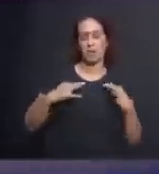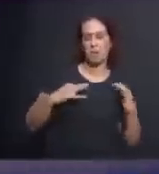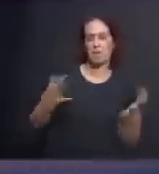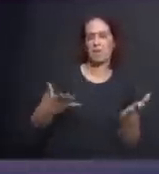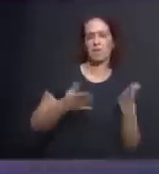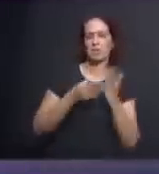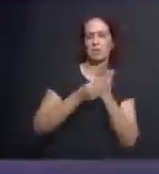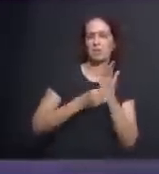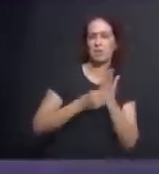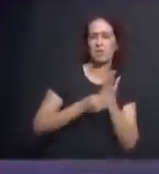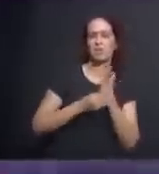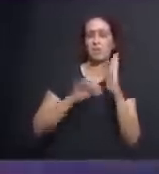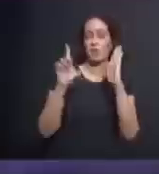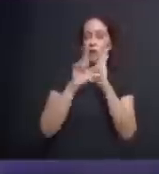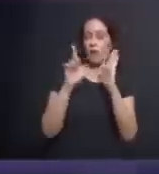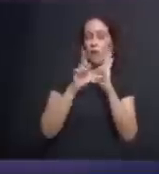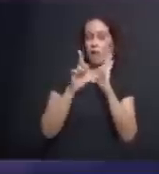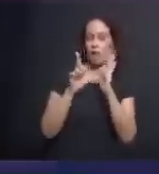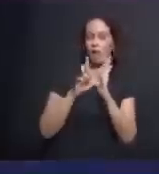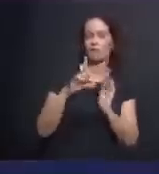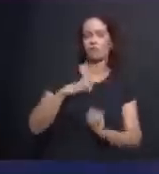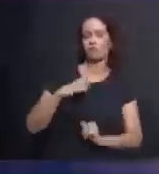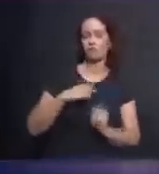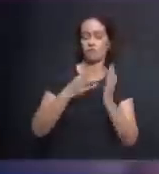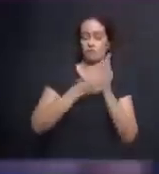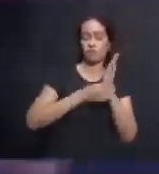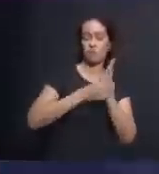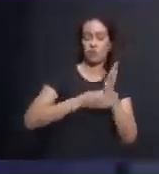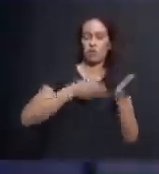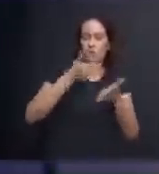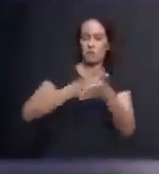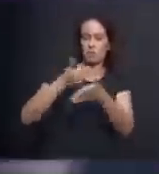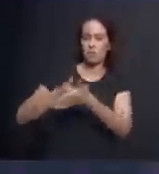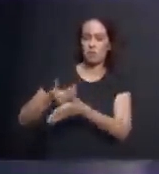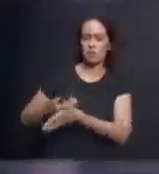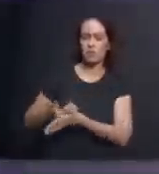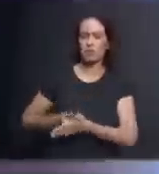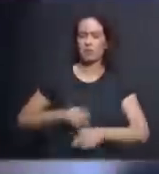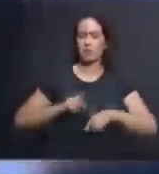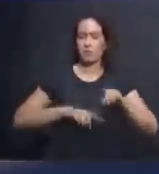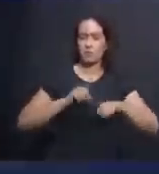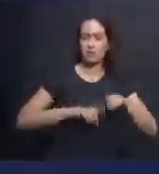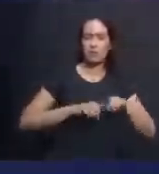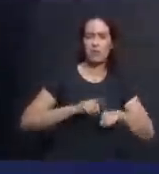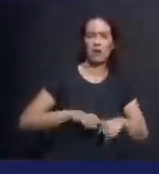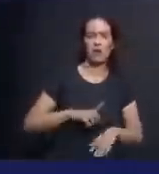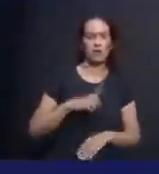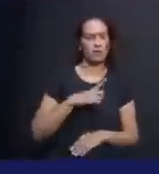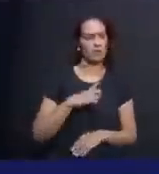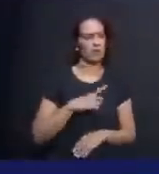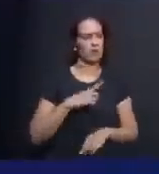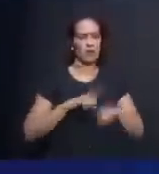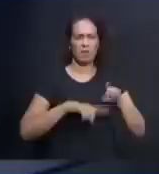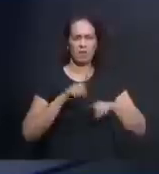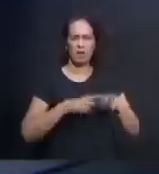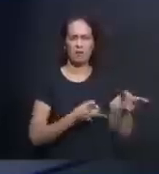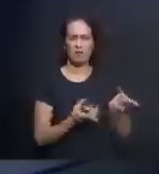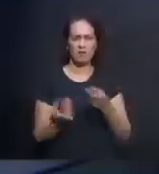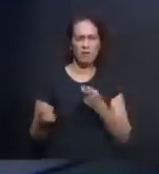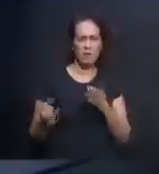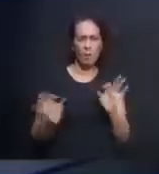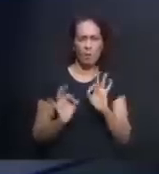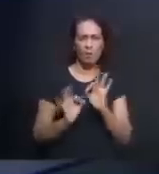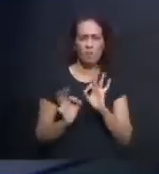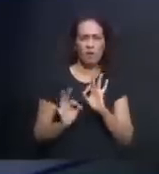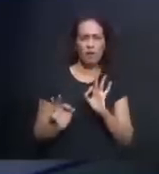livro. Tem a loja lá em cima. Tem o livro que a gente tem em promoção. Tem o material dos meninos. Vocês trouxeram o material? Não trouxeram,